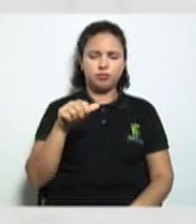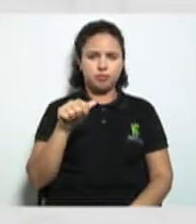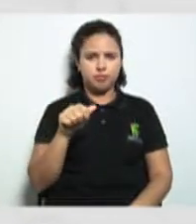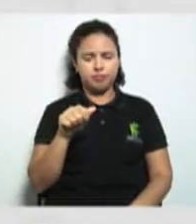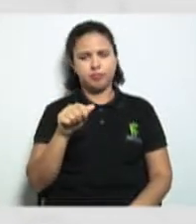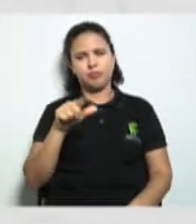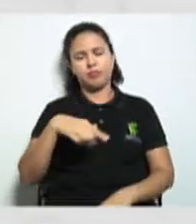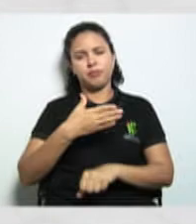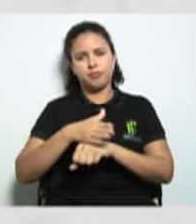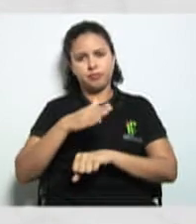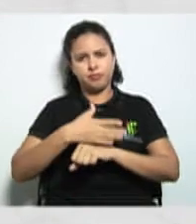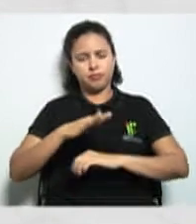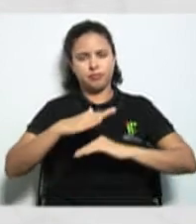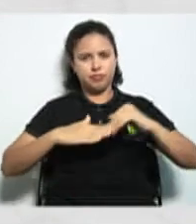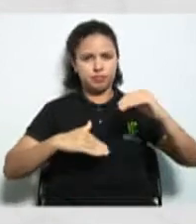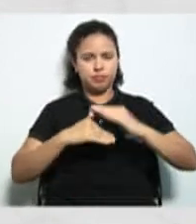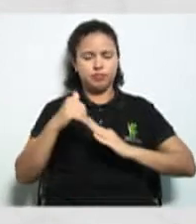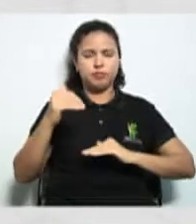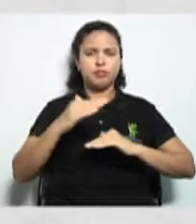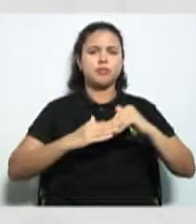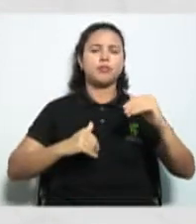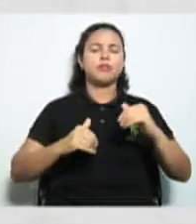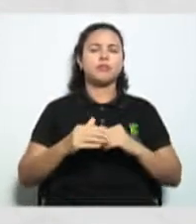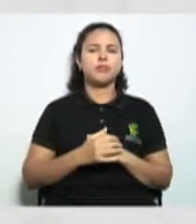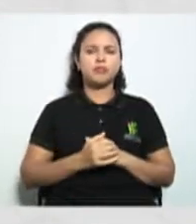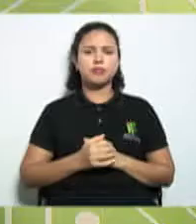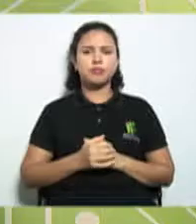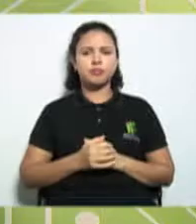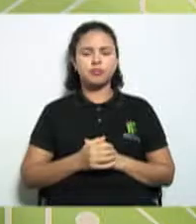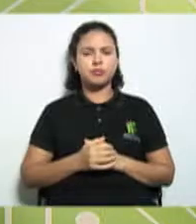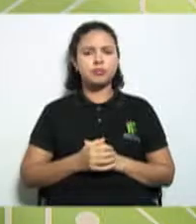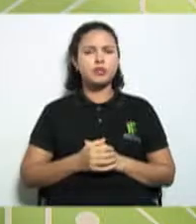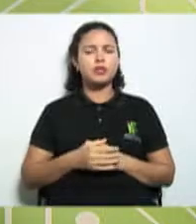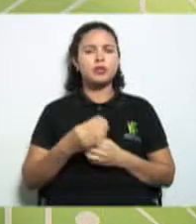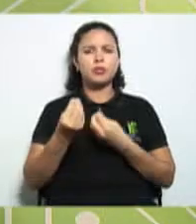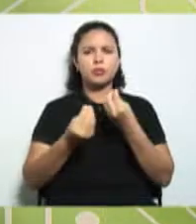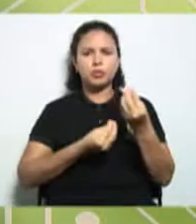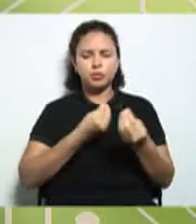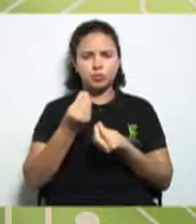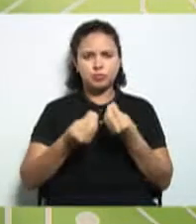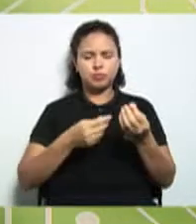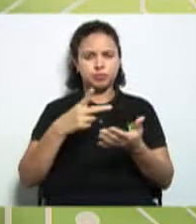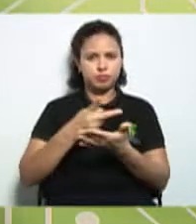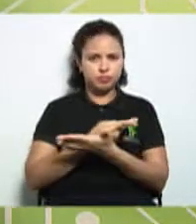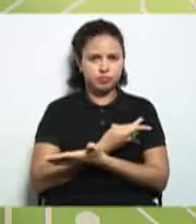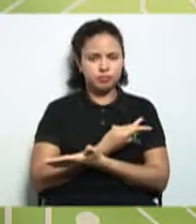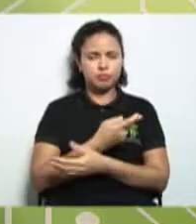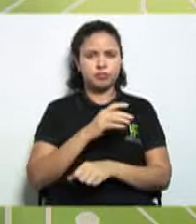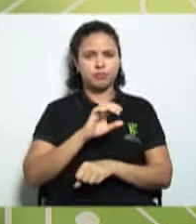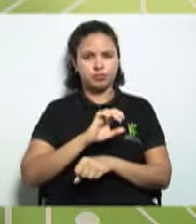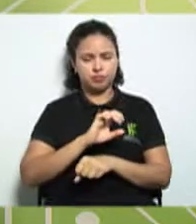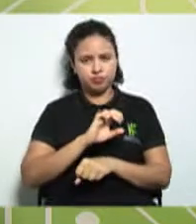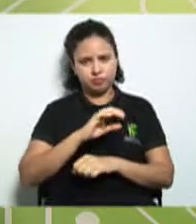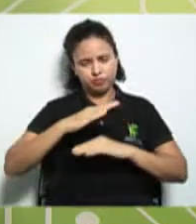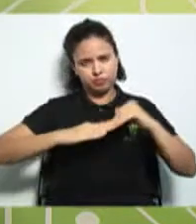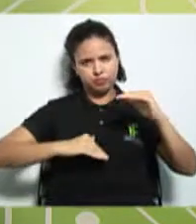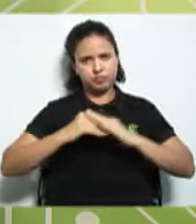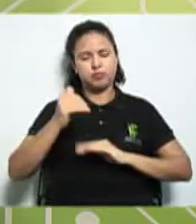aqui, que é a prática profissional. Então, como é que ela acontece? Agora nós